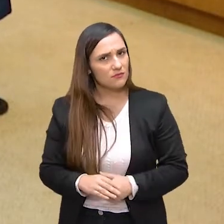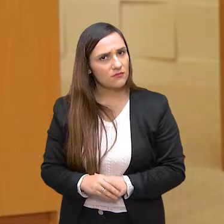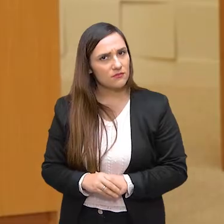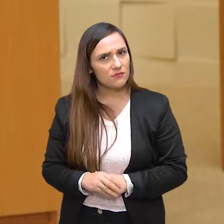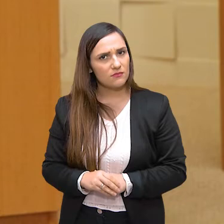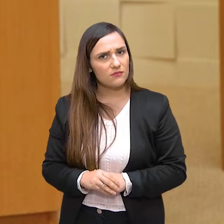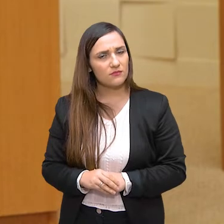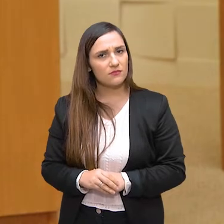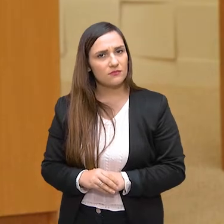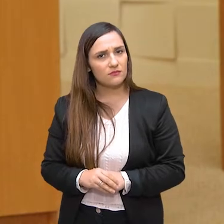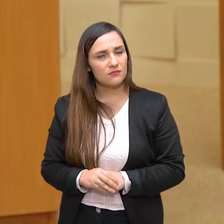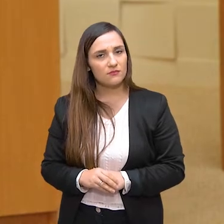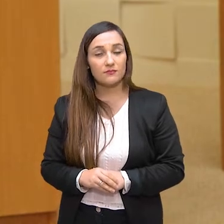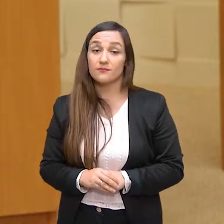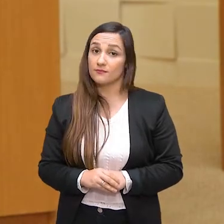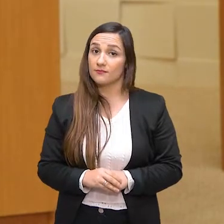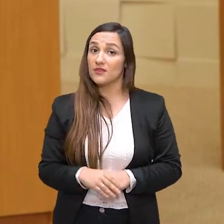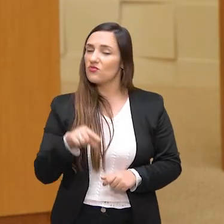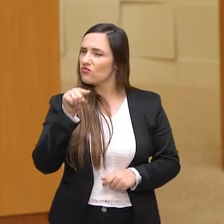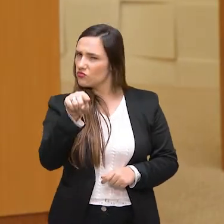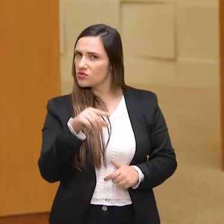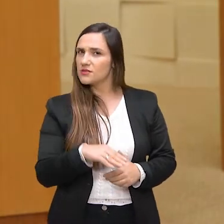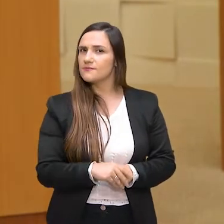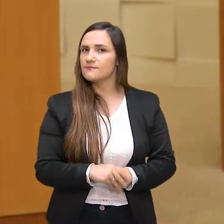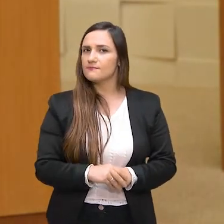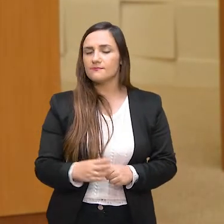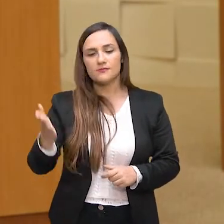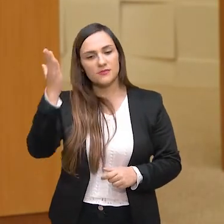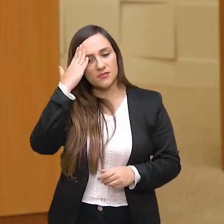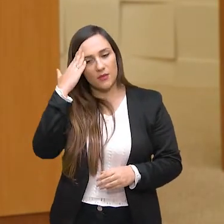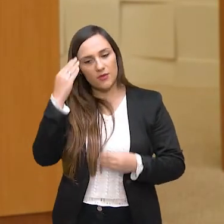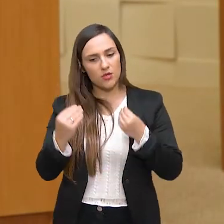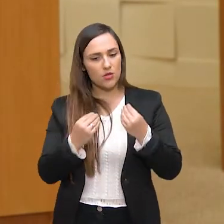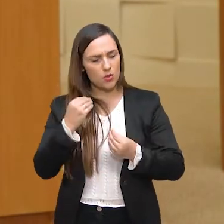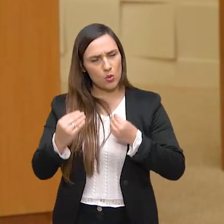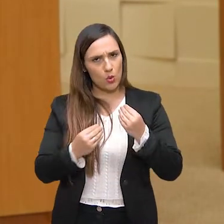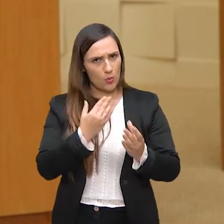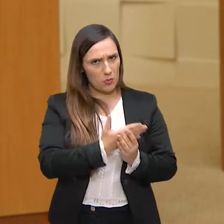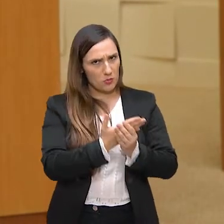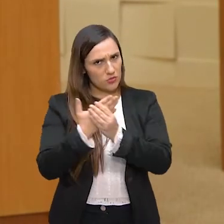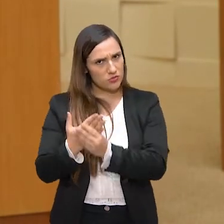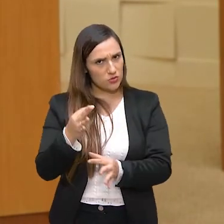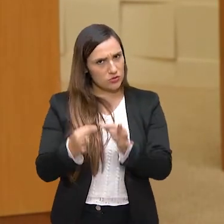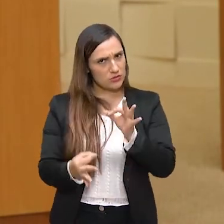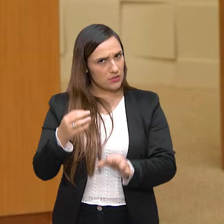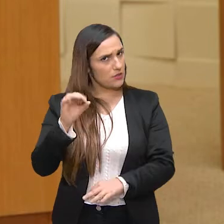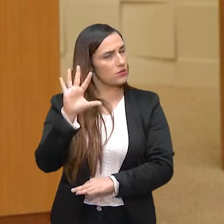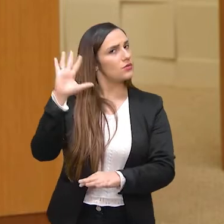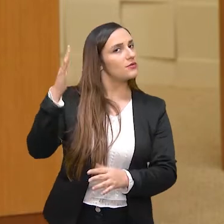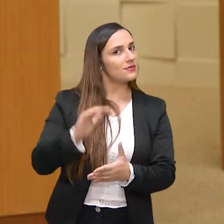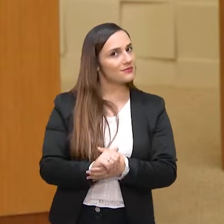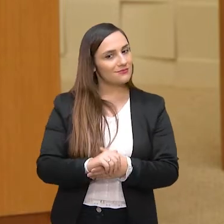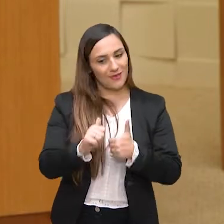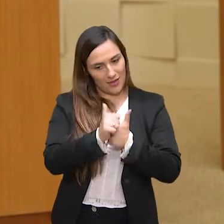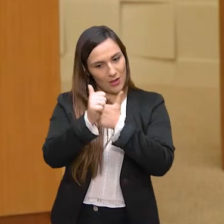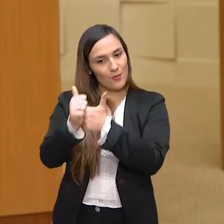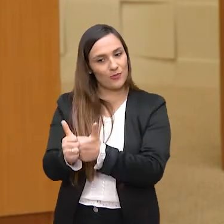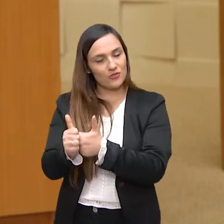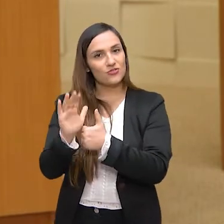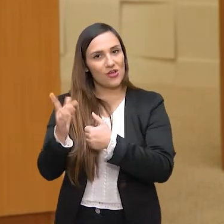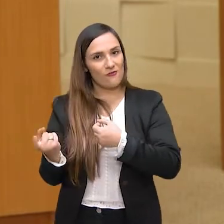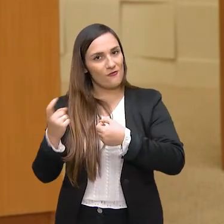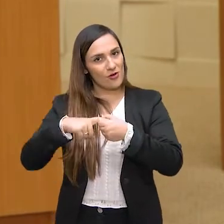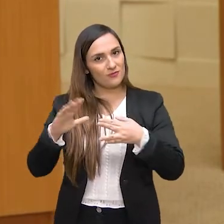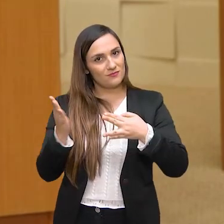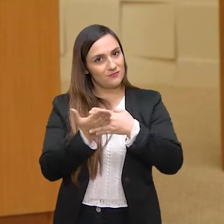né? E você, sabe como funciona um processo judicial? Fique com a gente que